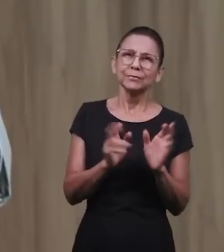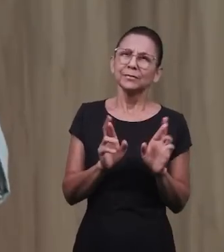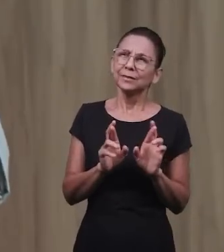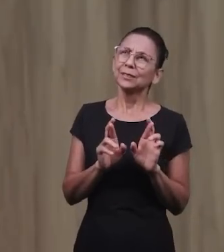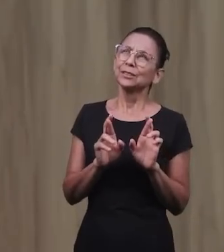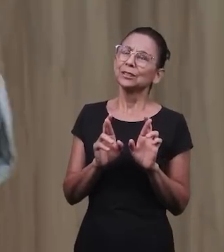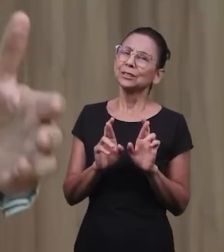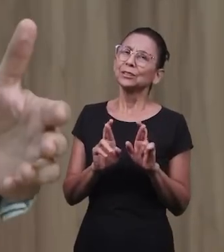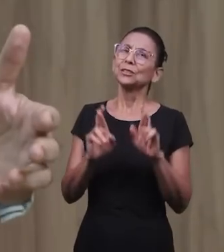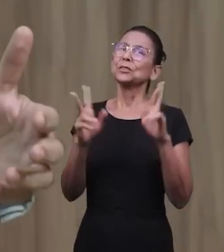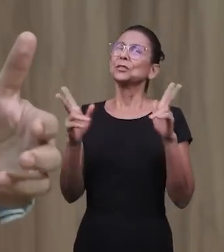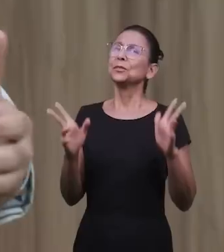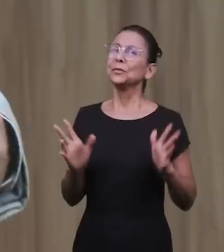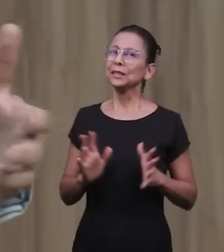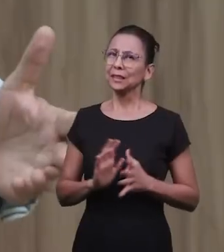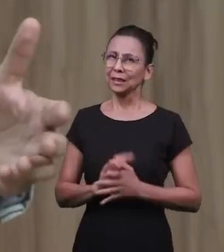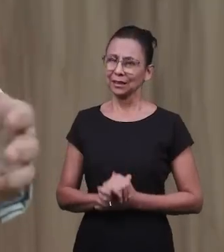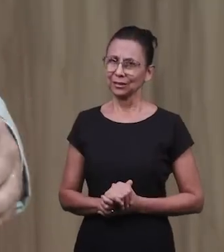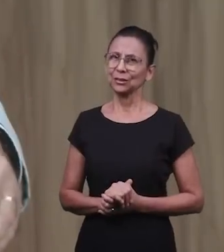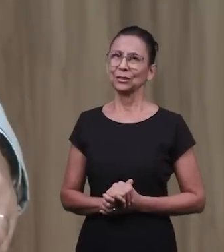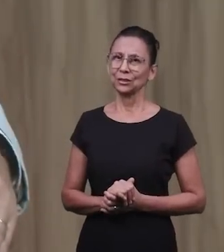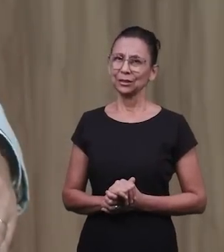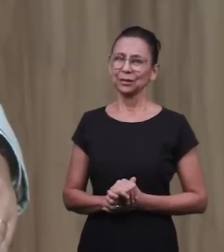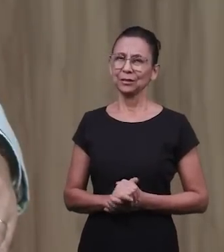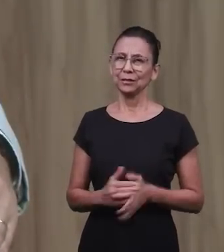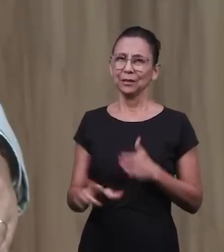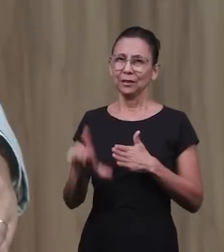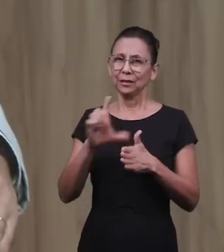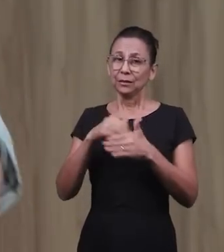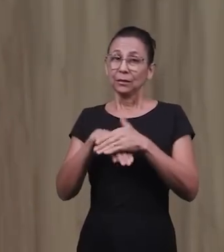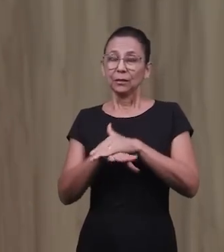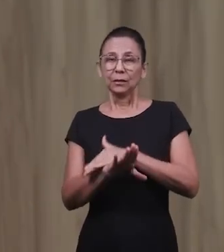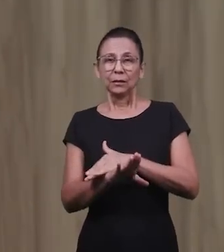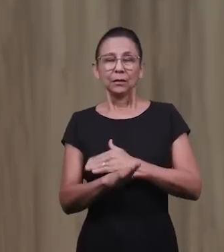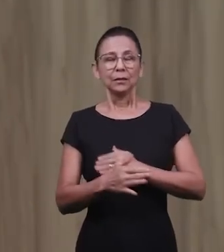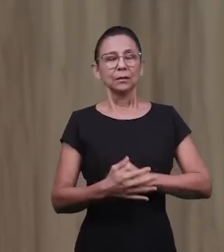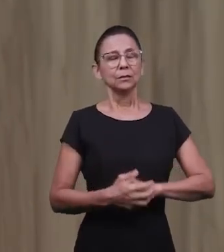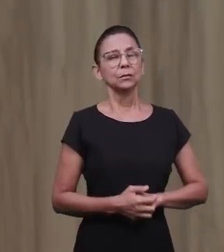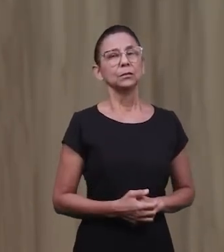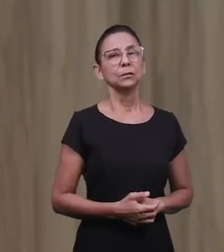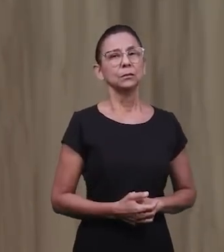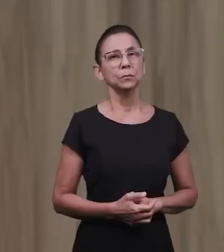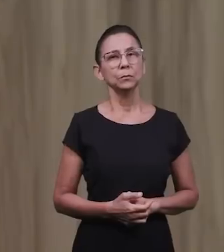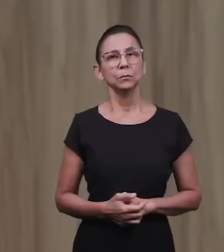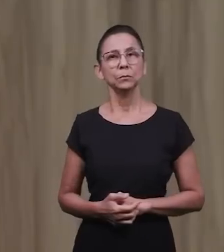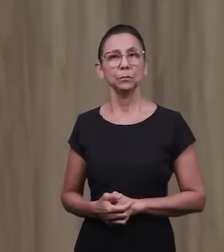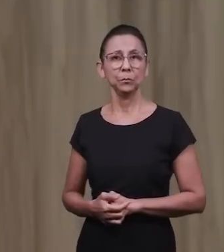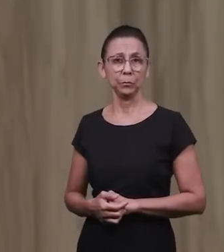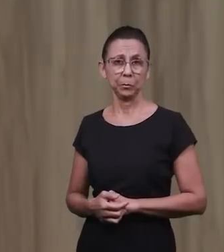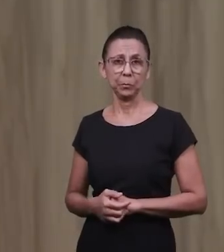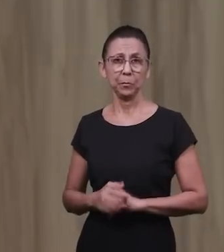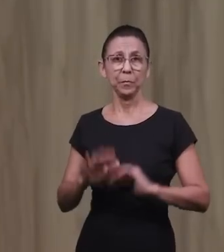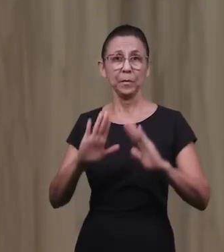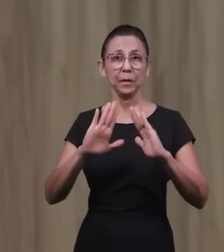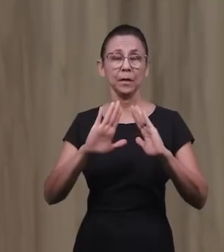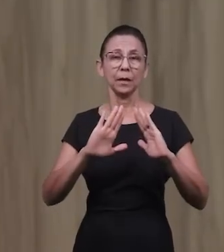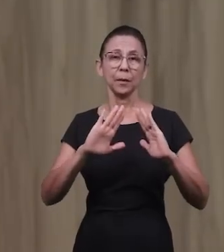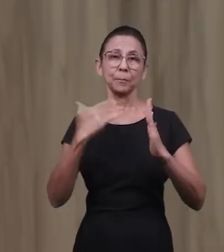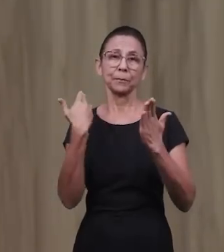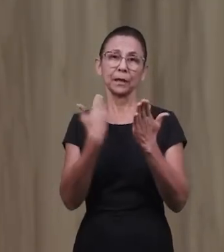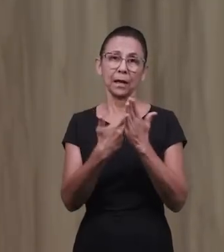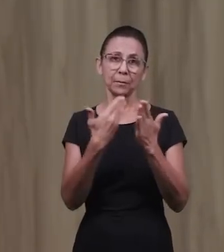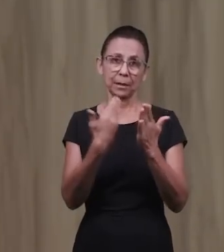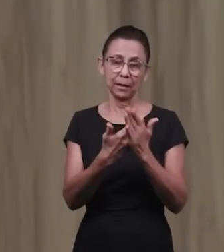pouco diferente, excepcional em relação àquilo que a gente está acostumado. Porque a gente sempre traz aqui o que foi trazido na última Escola